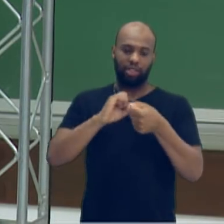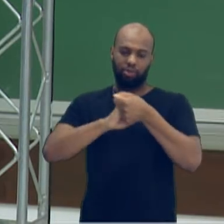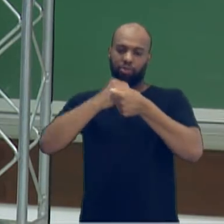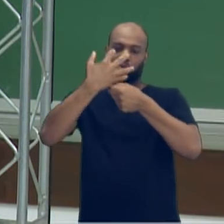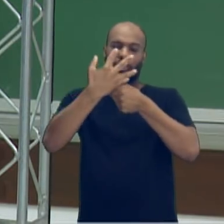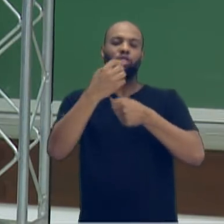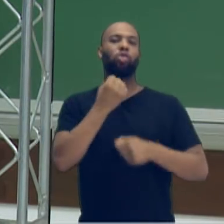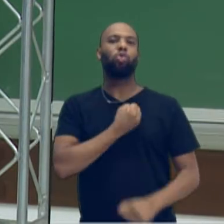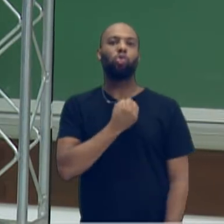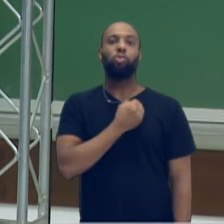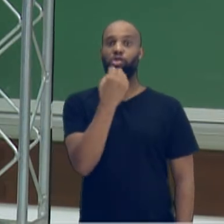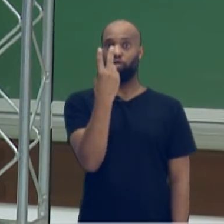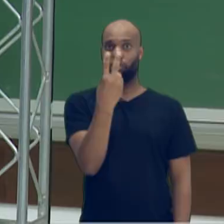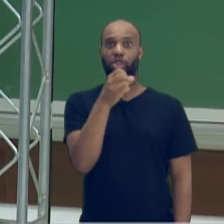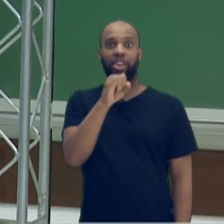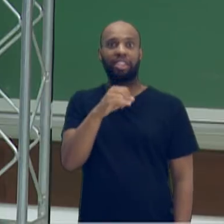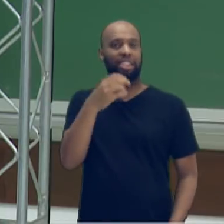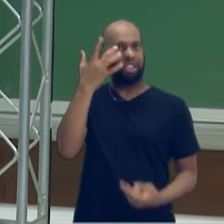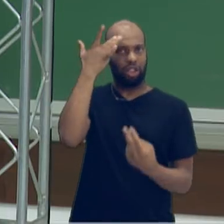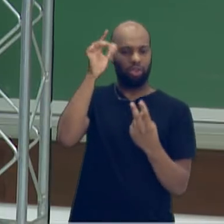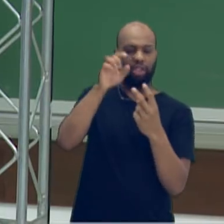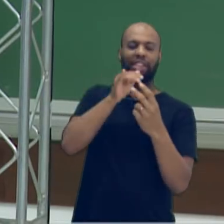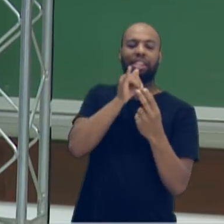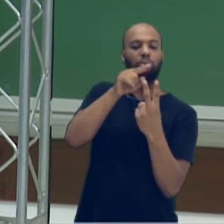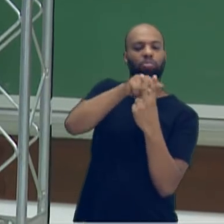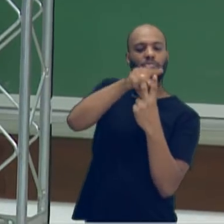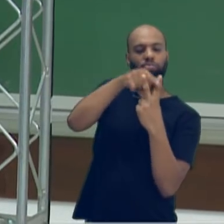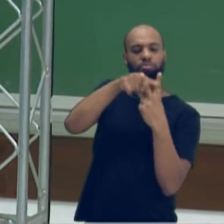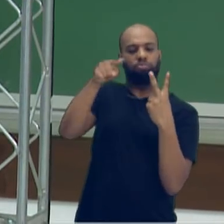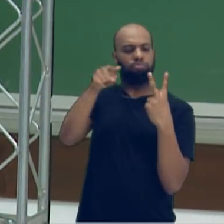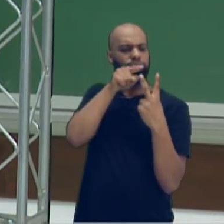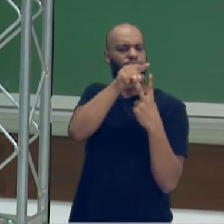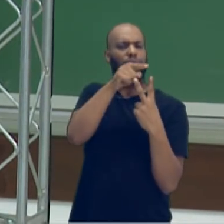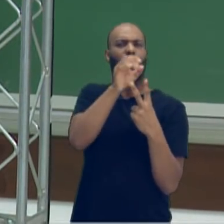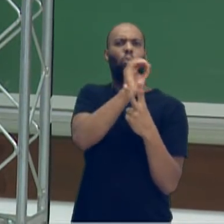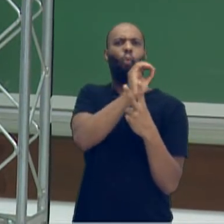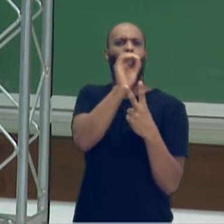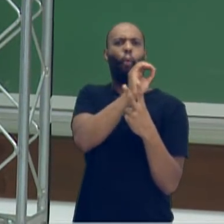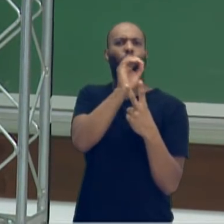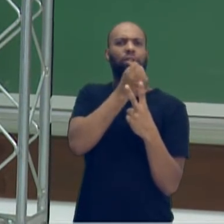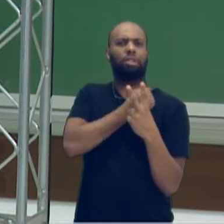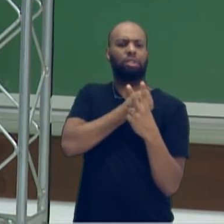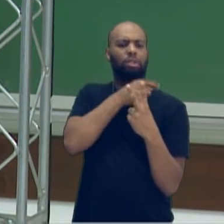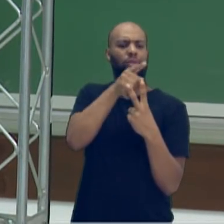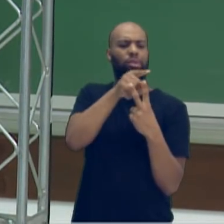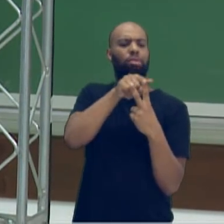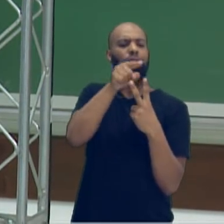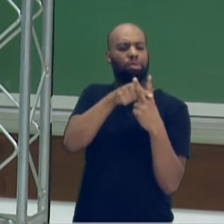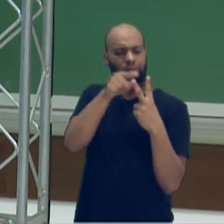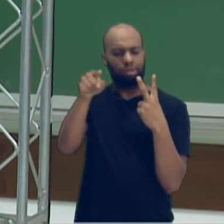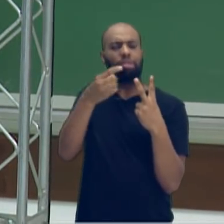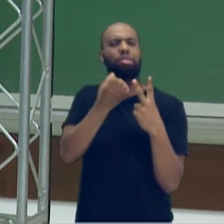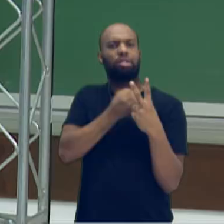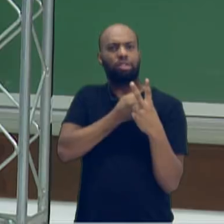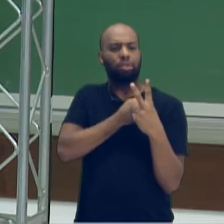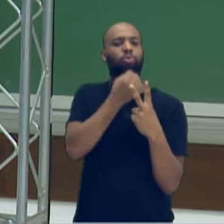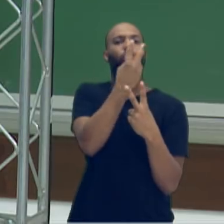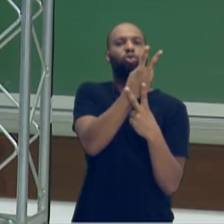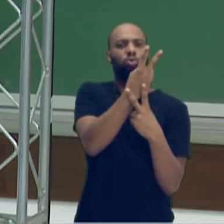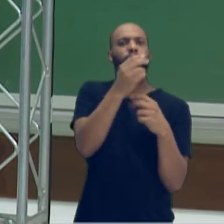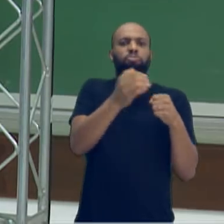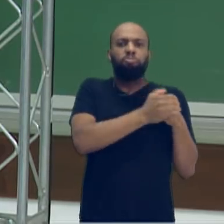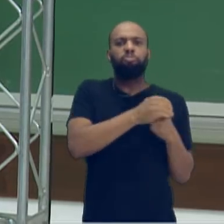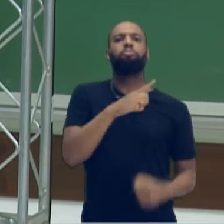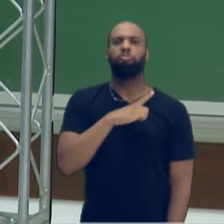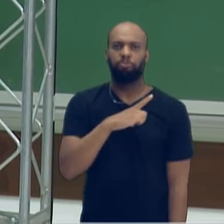2. Lembrando que quando eu não tenho índice no radical, nós temos uma raiz quadrada com índice 2. Né? Então, aqui uma regra